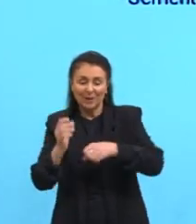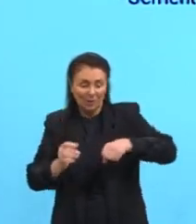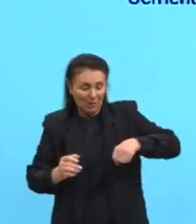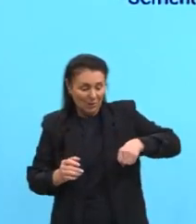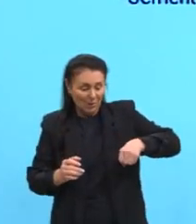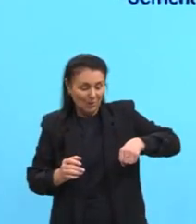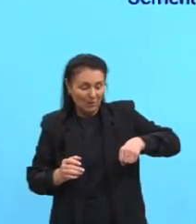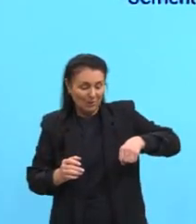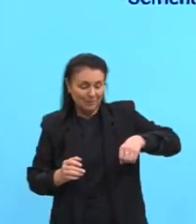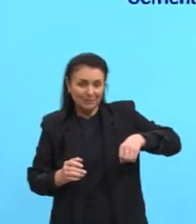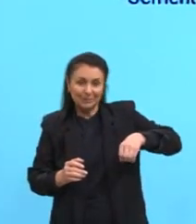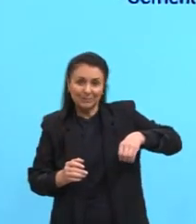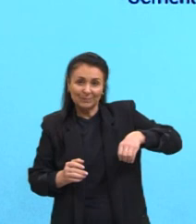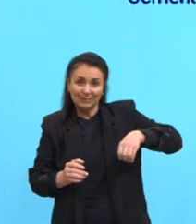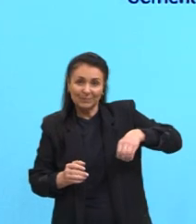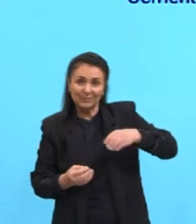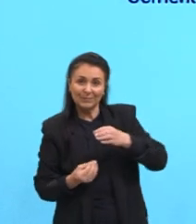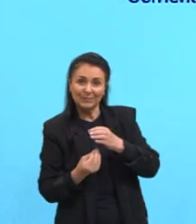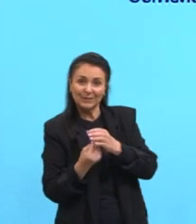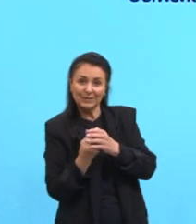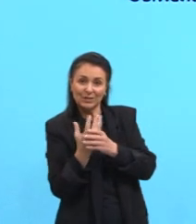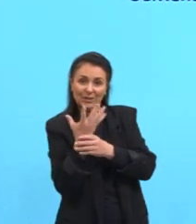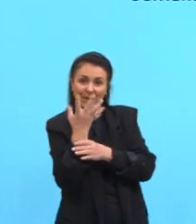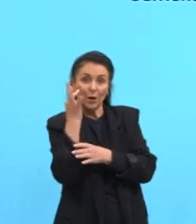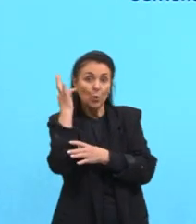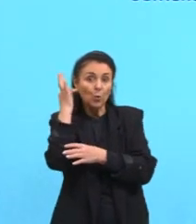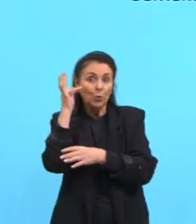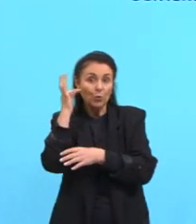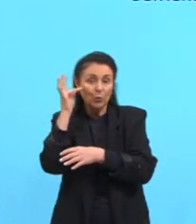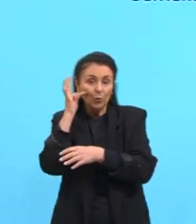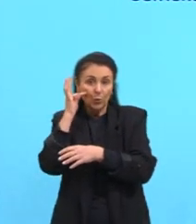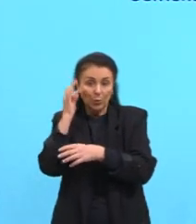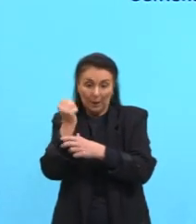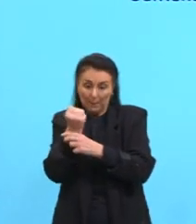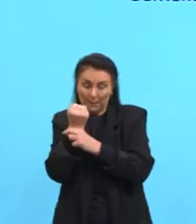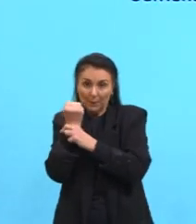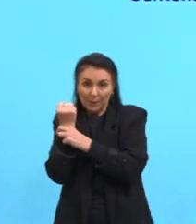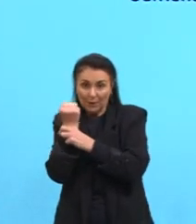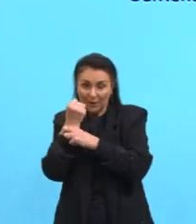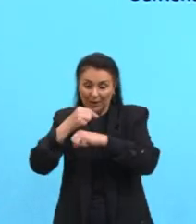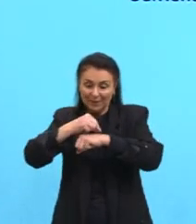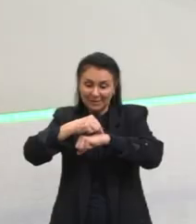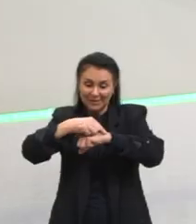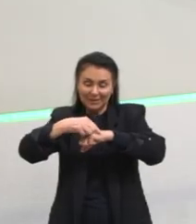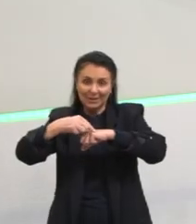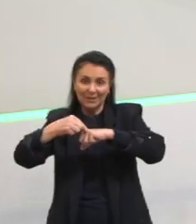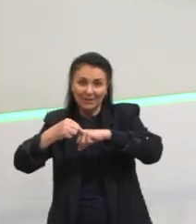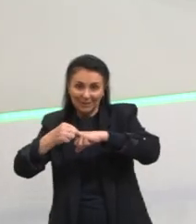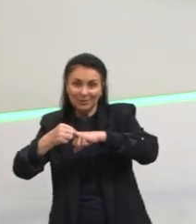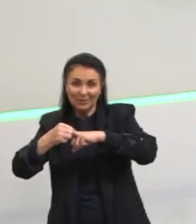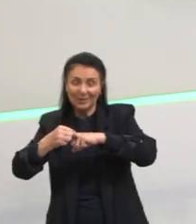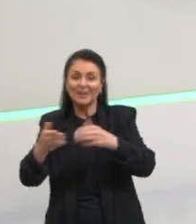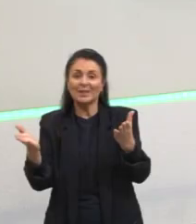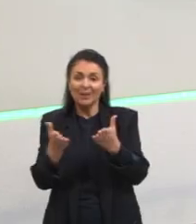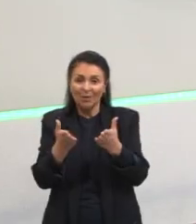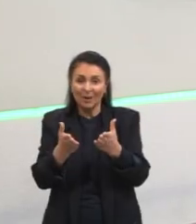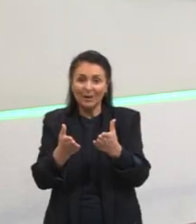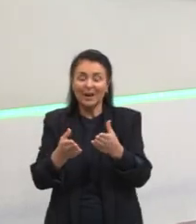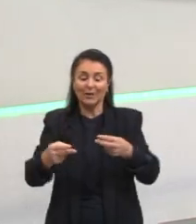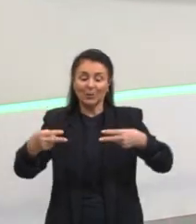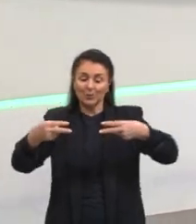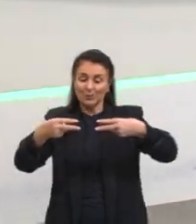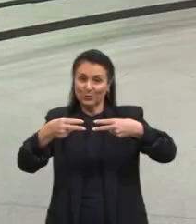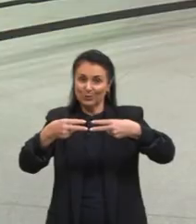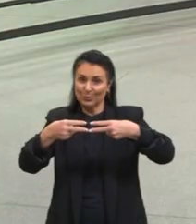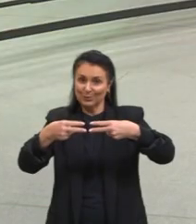e vai gerar semente o fruto vai proteger a semente e um novo indivíduo 2n de pode tá